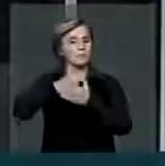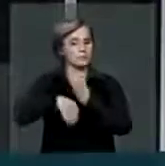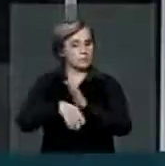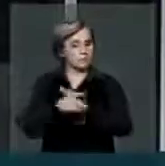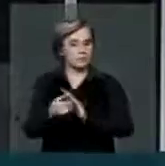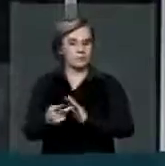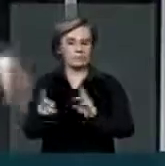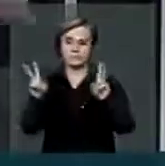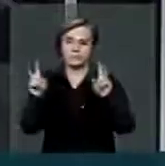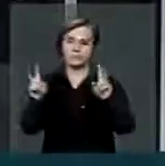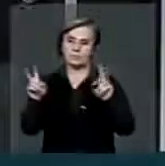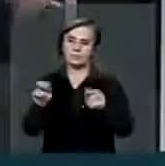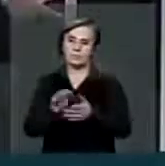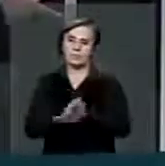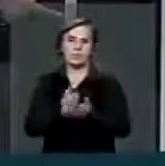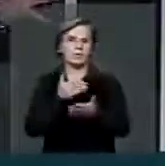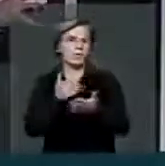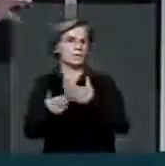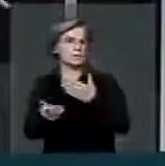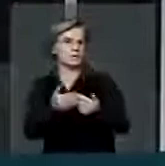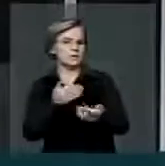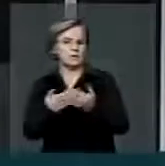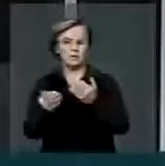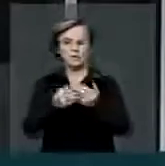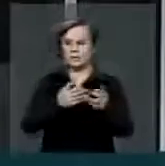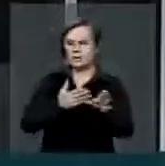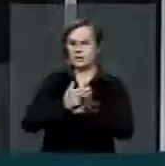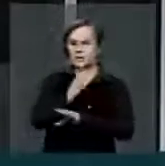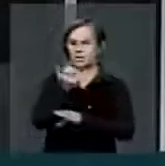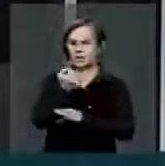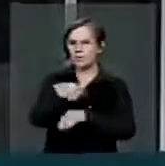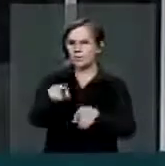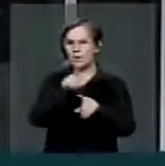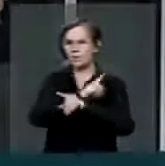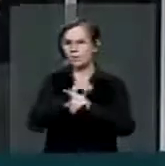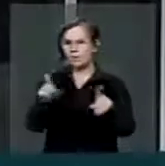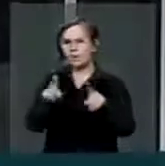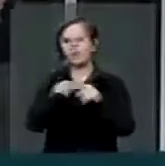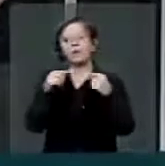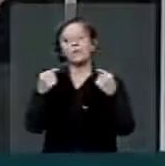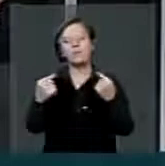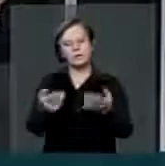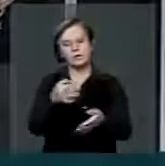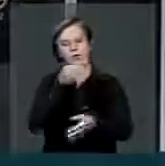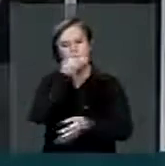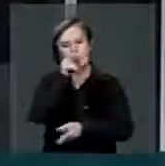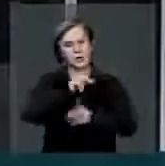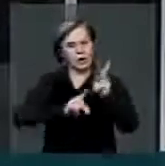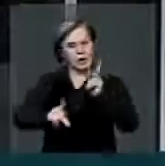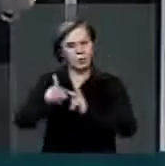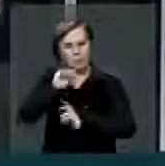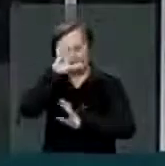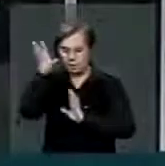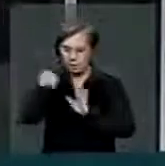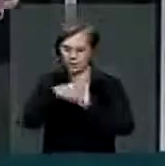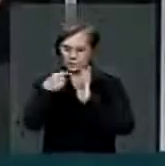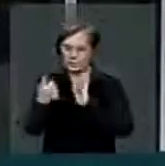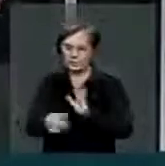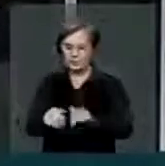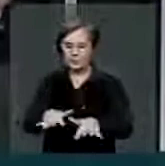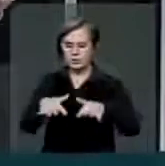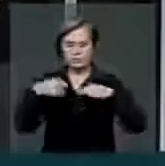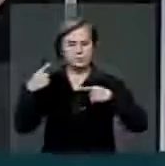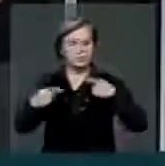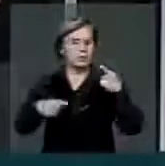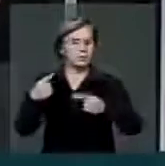deles, independente que venham a ser aprovados ou não. Mas isso resolve uma imensa frustração